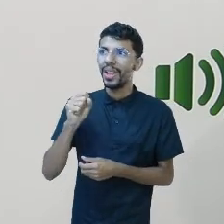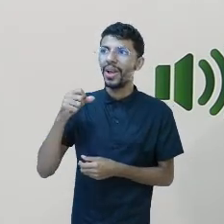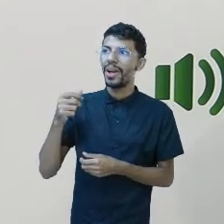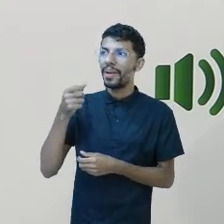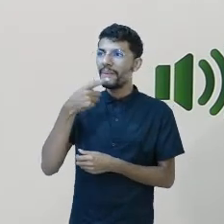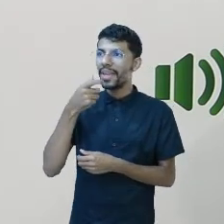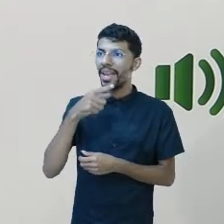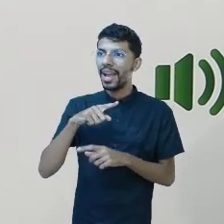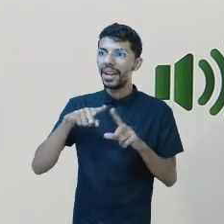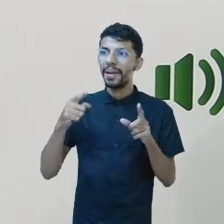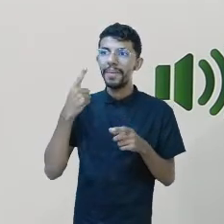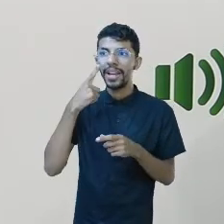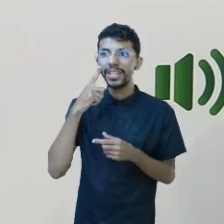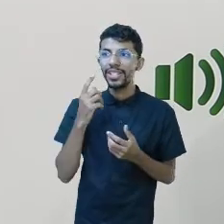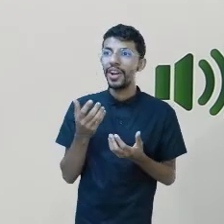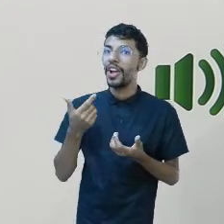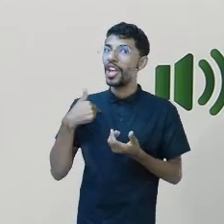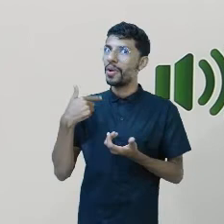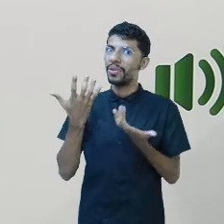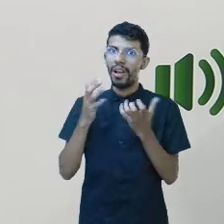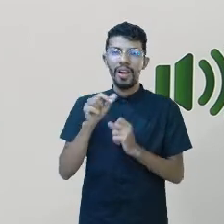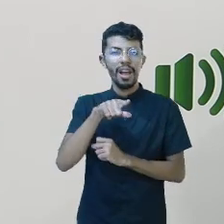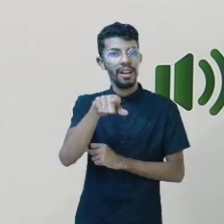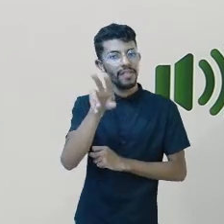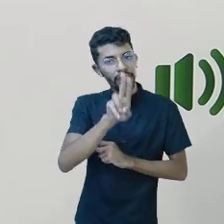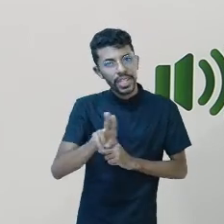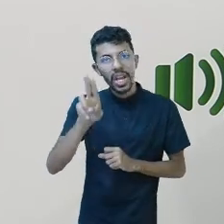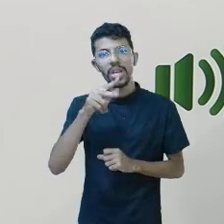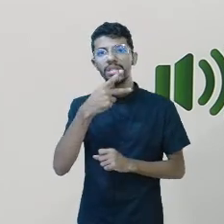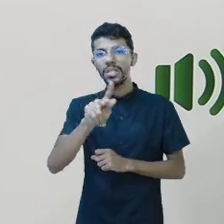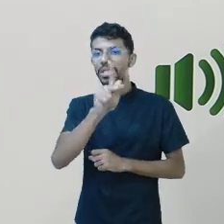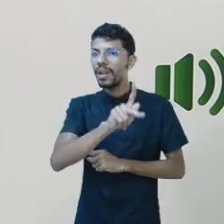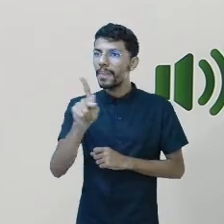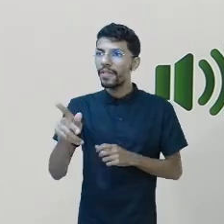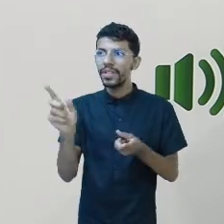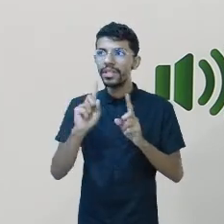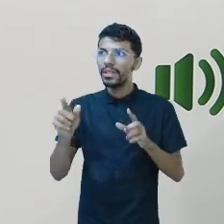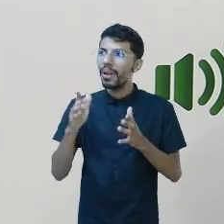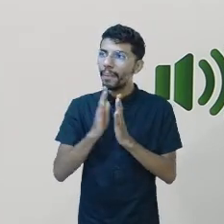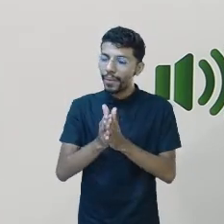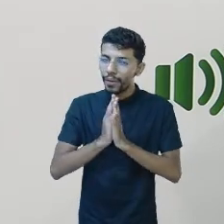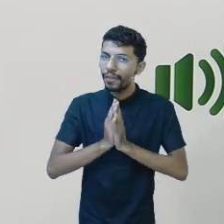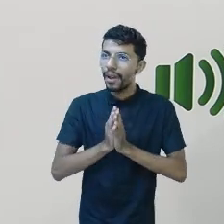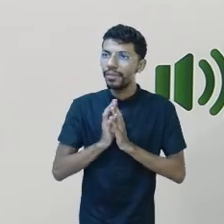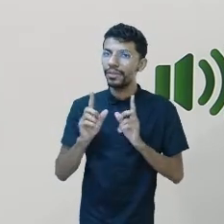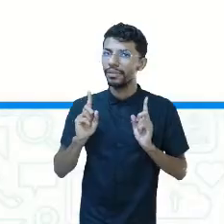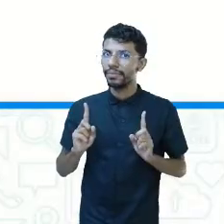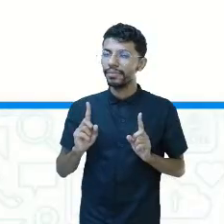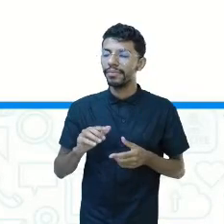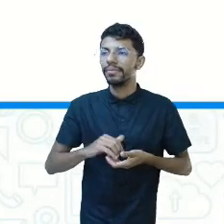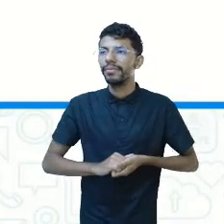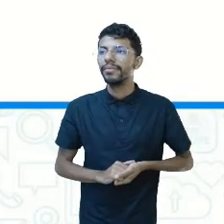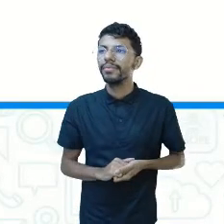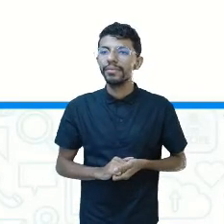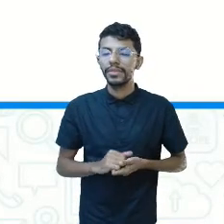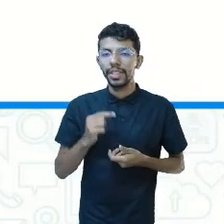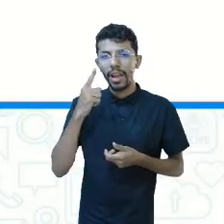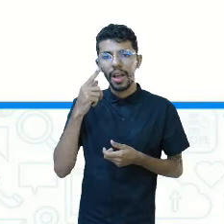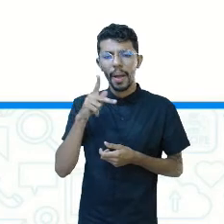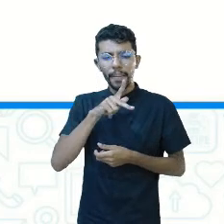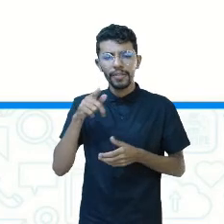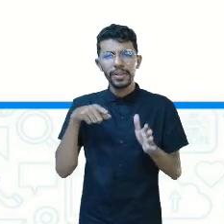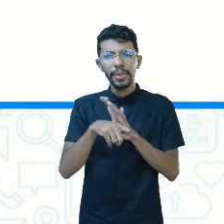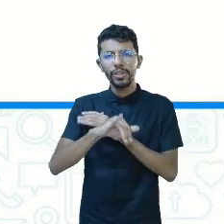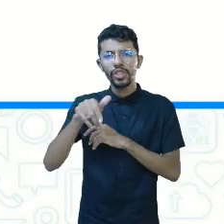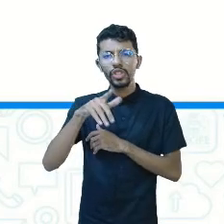usem com a professora ou com o professor de vocês, tá certo? Por favor. A professora pergunta a